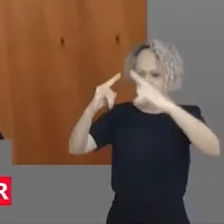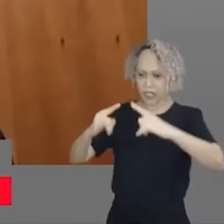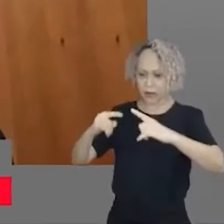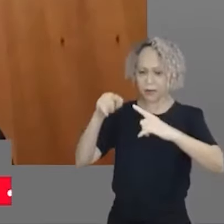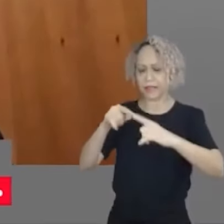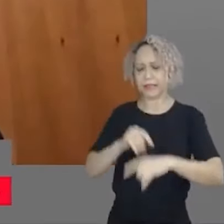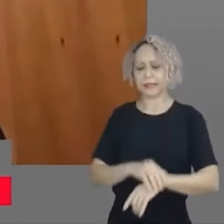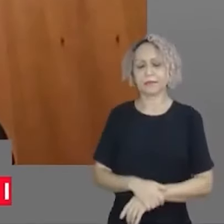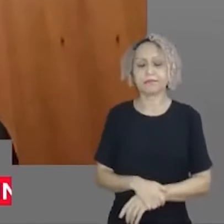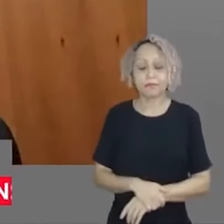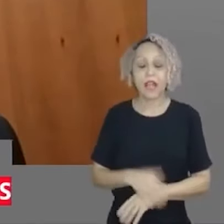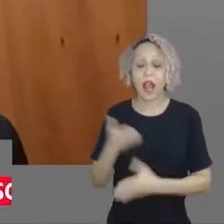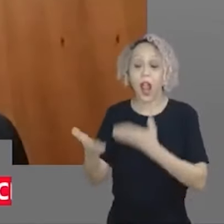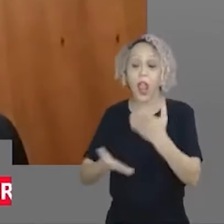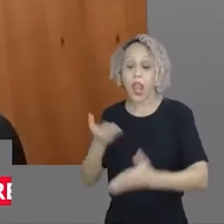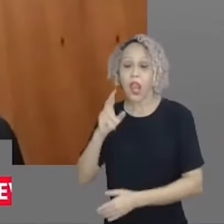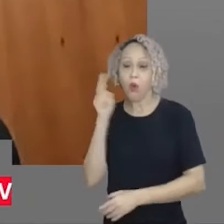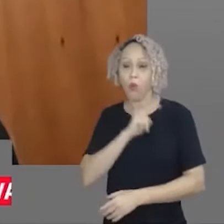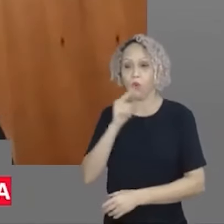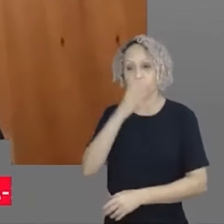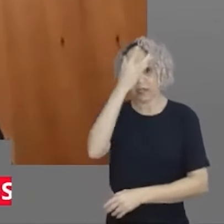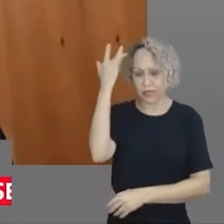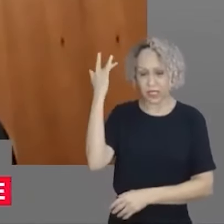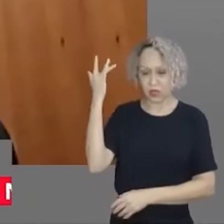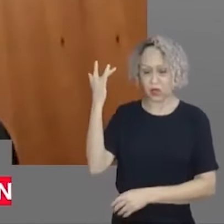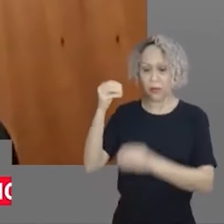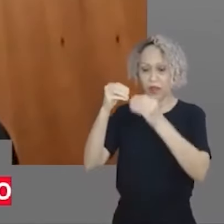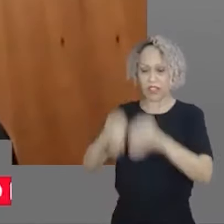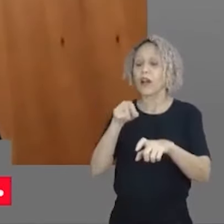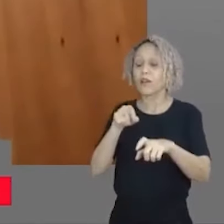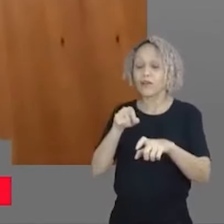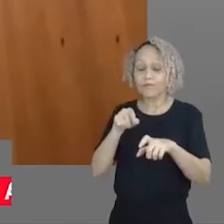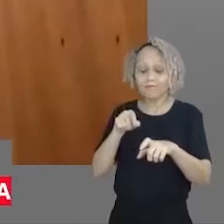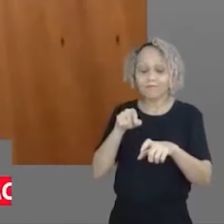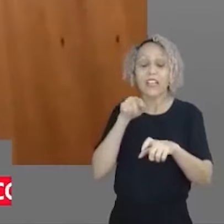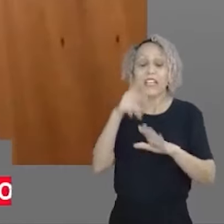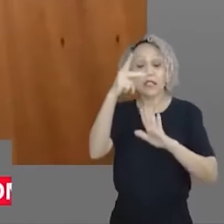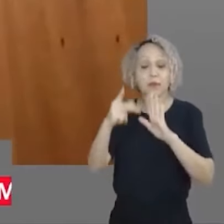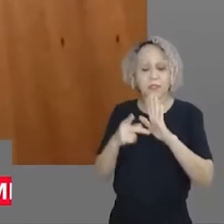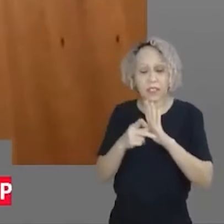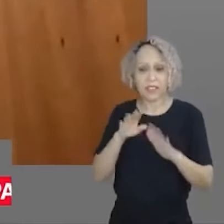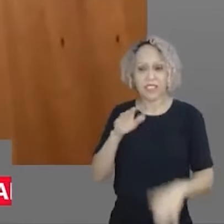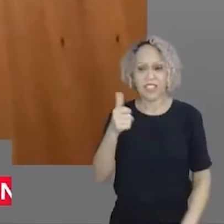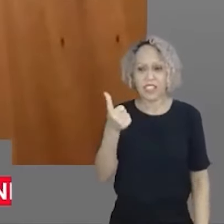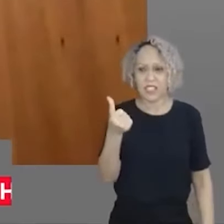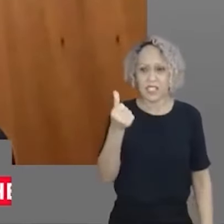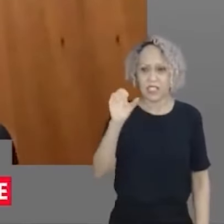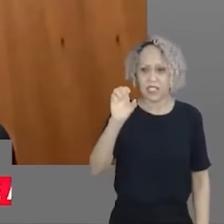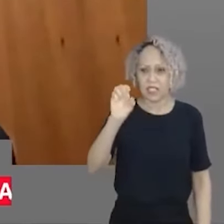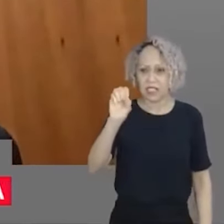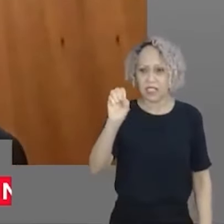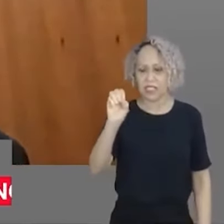A segunda fase foi colocar, então, recursos para habitação. São 600 casas que já têm convênio